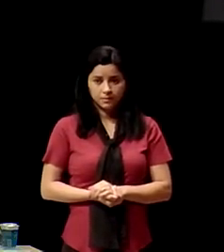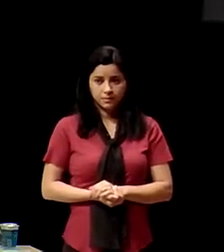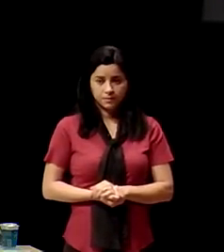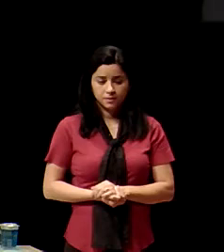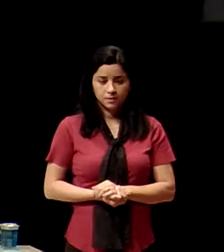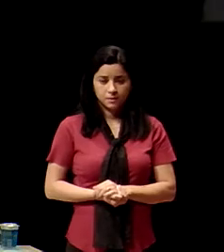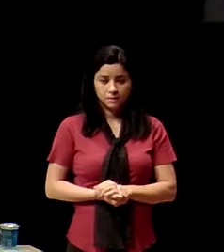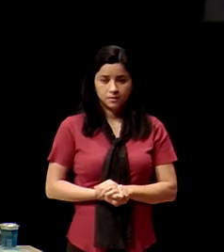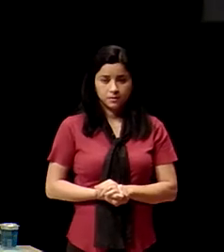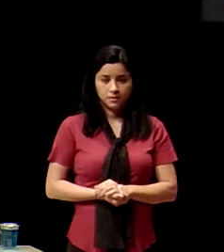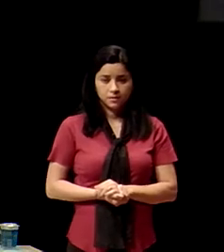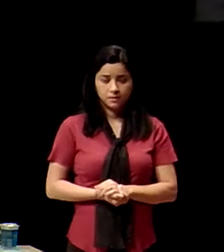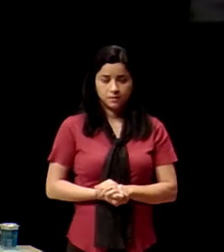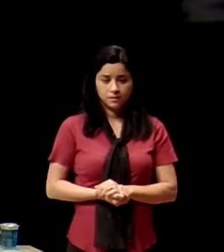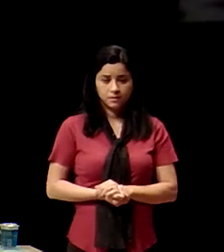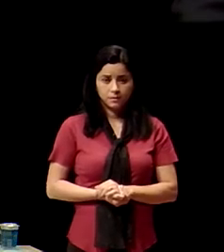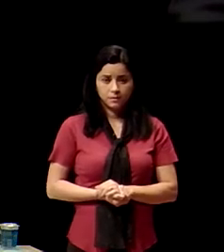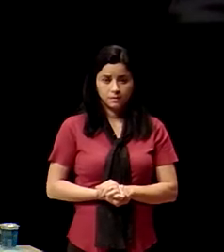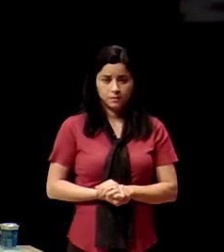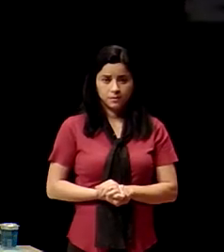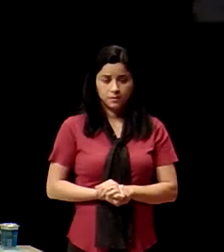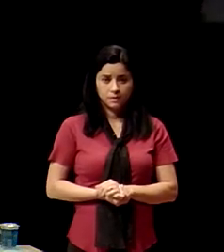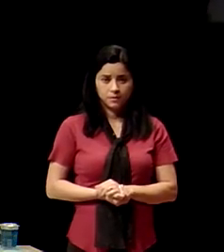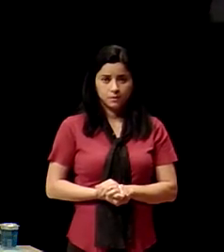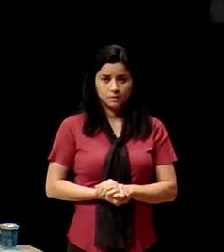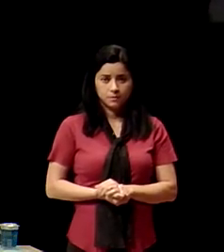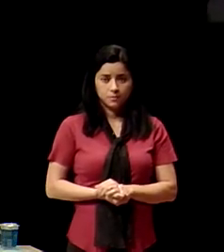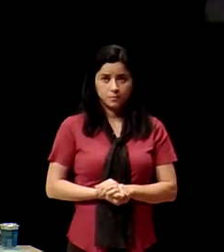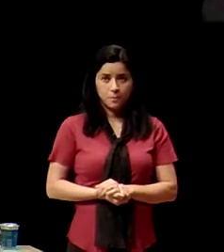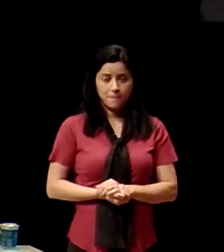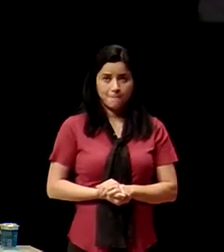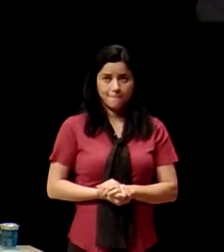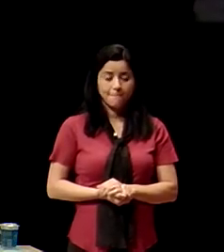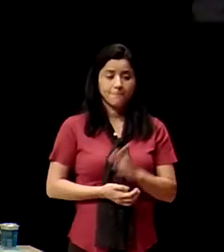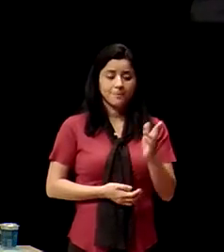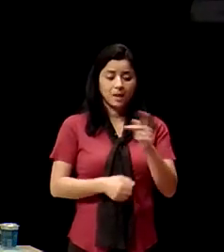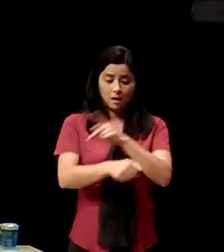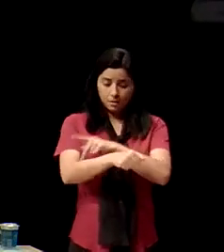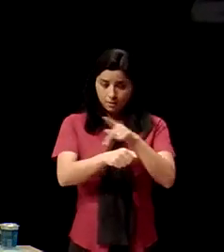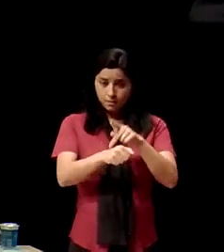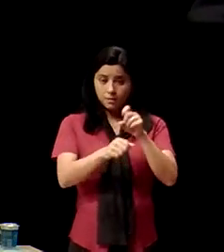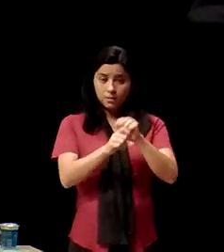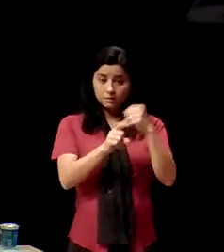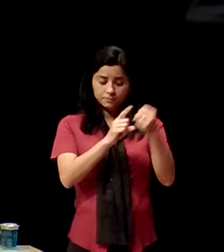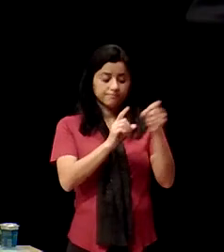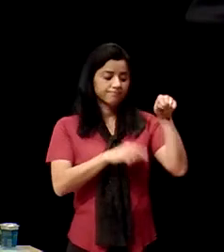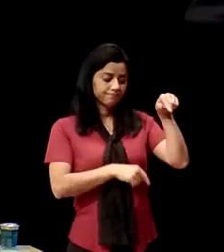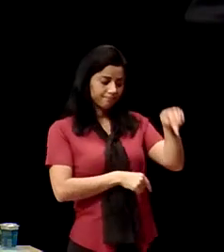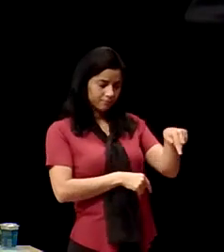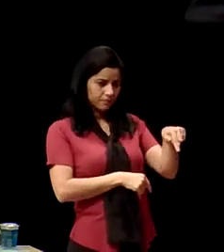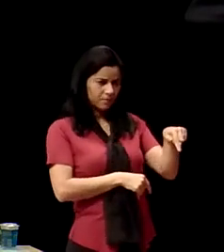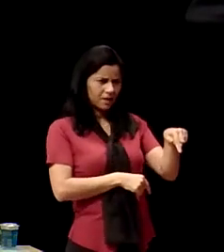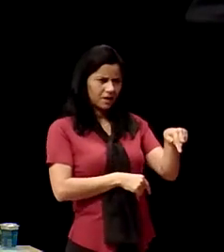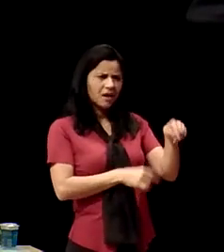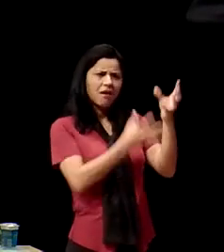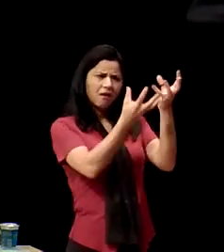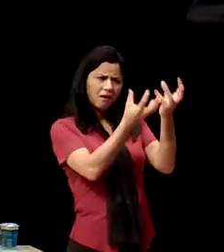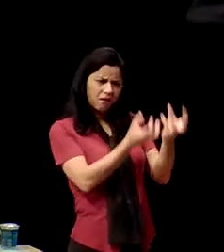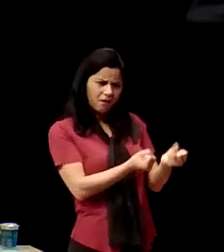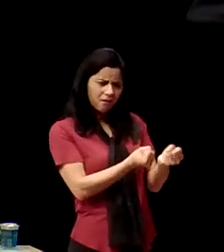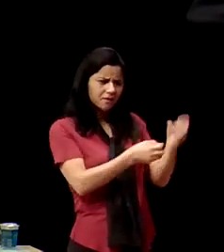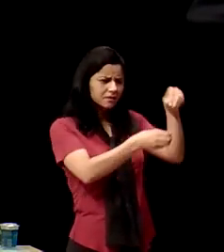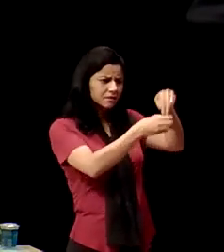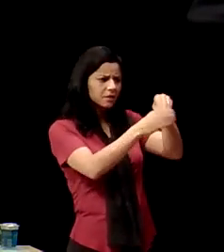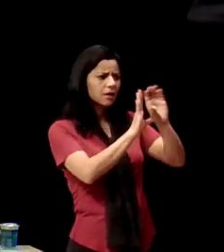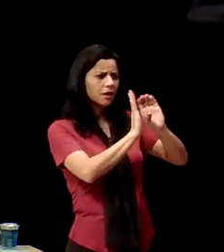for all social and educational professions. A pedagogia social lá é considerada dentro desse